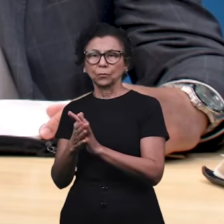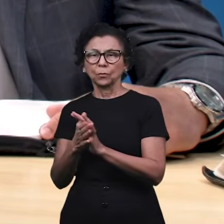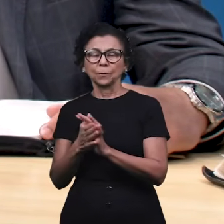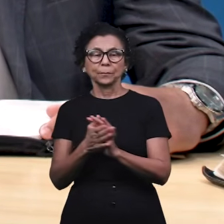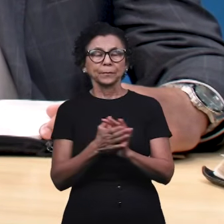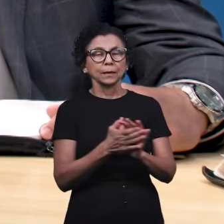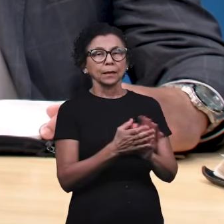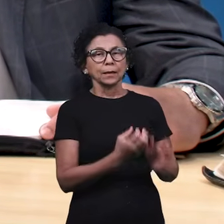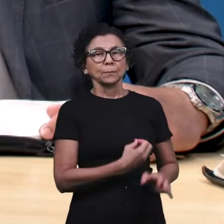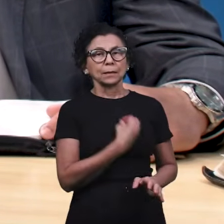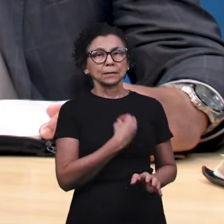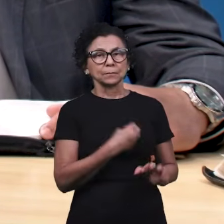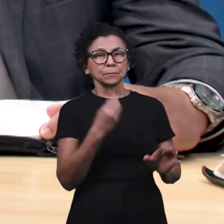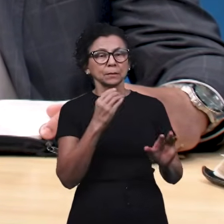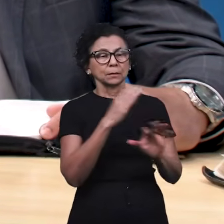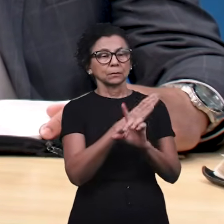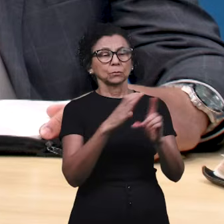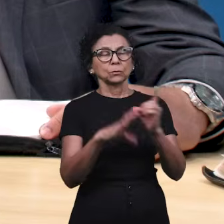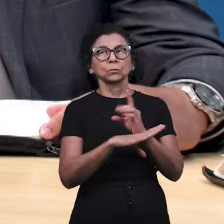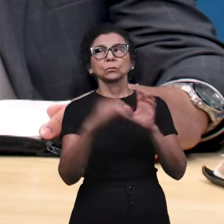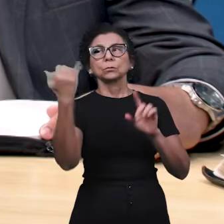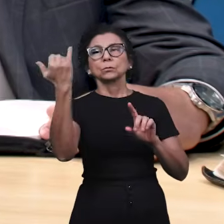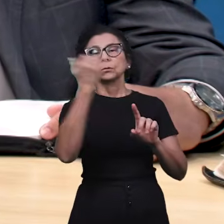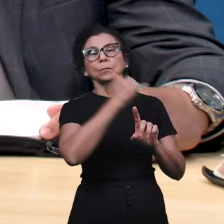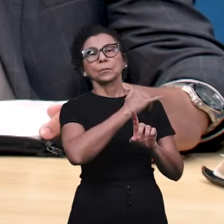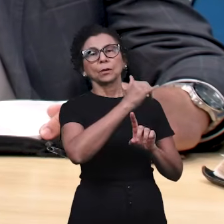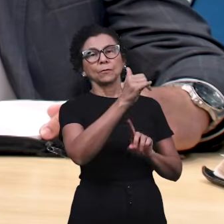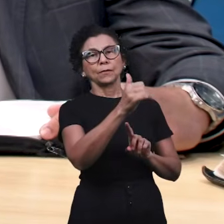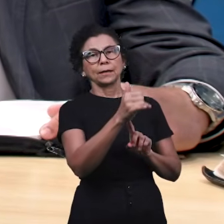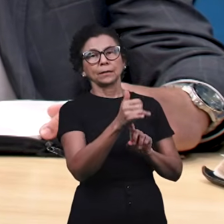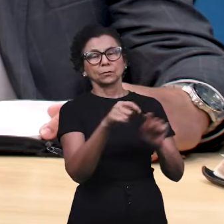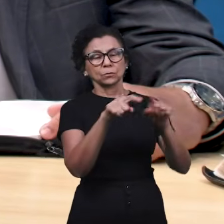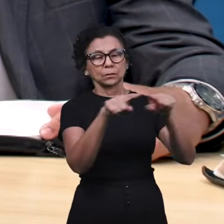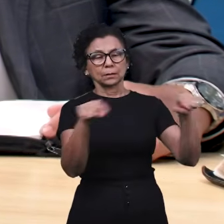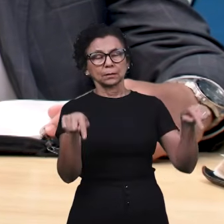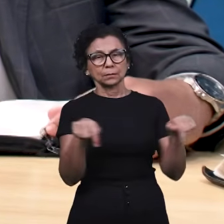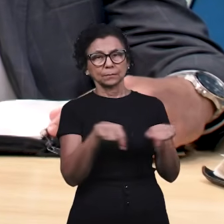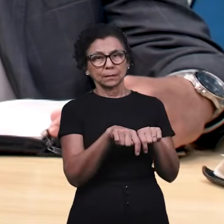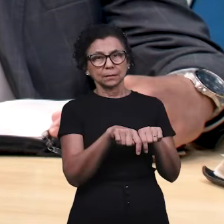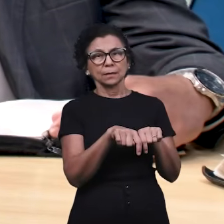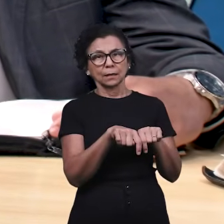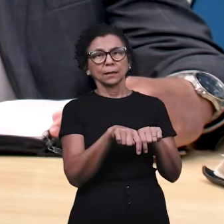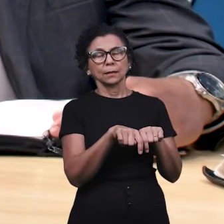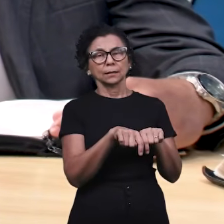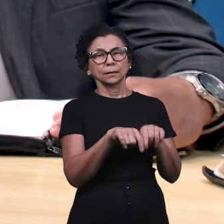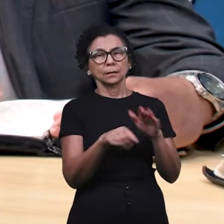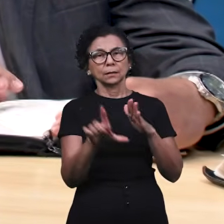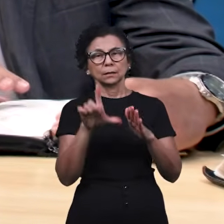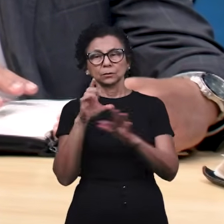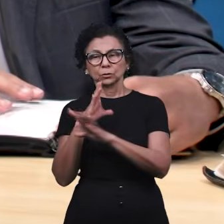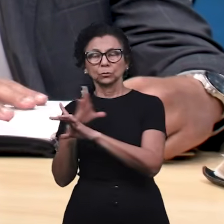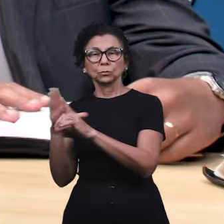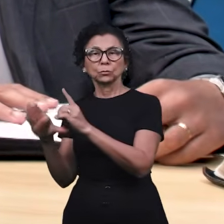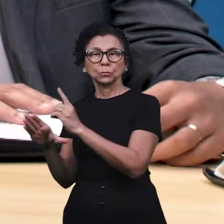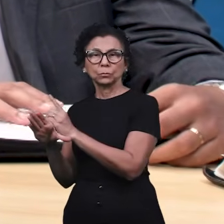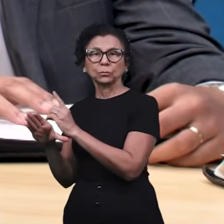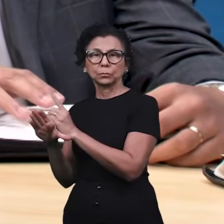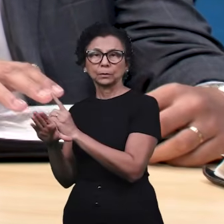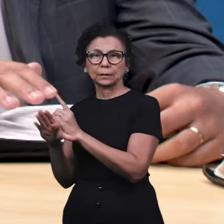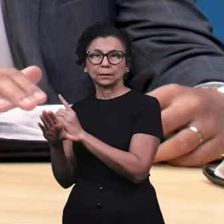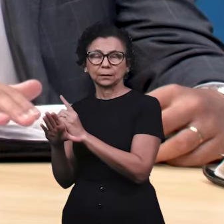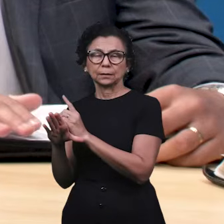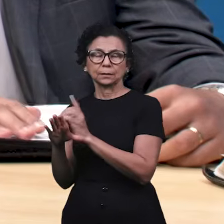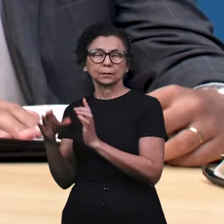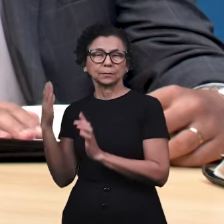profético que vai ter a direção pro culto, né? Então, os membros, eles têm mais sensibilidade de indicar o